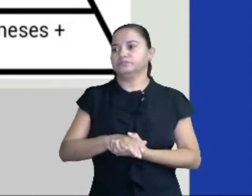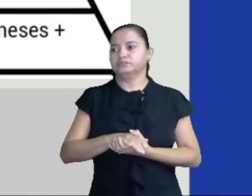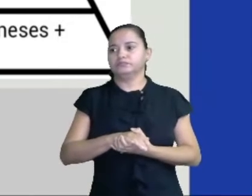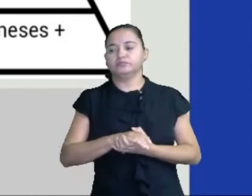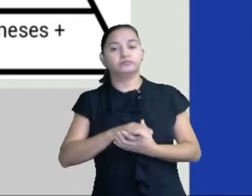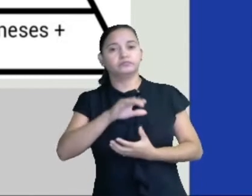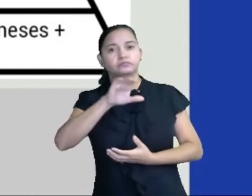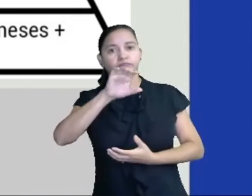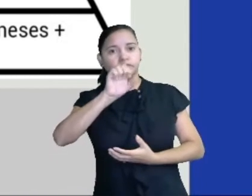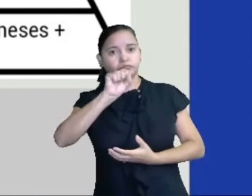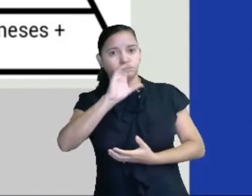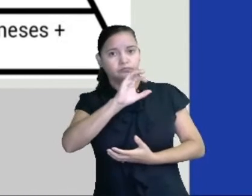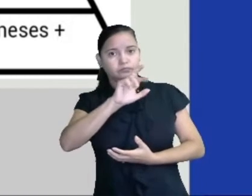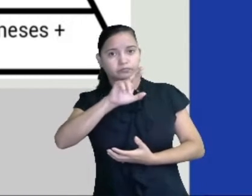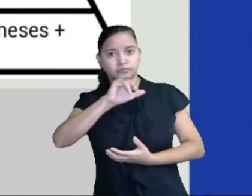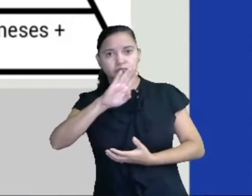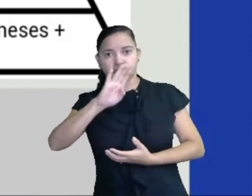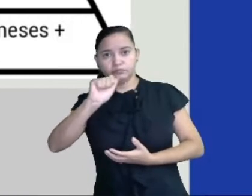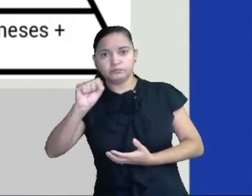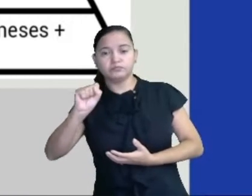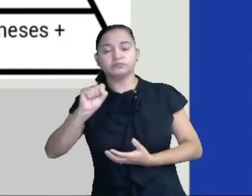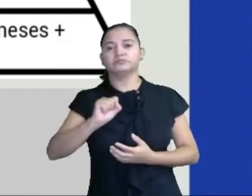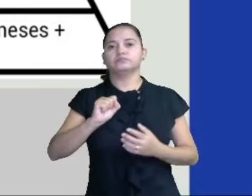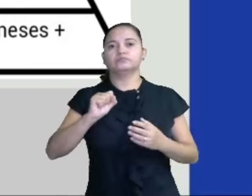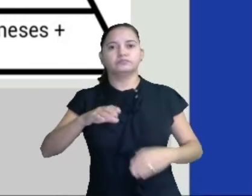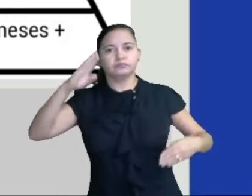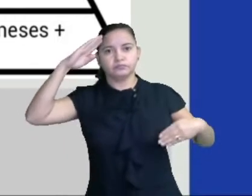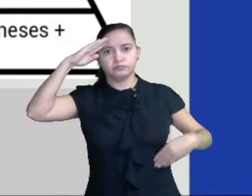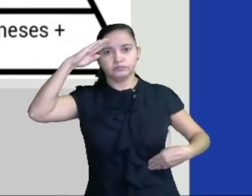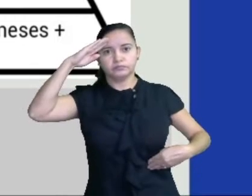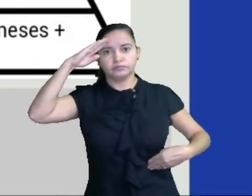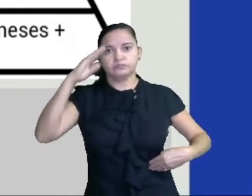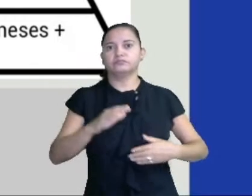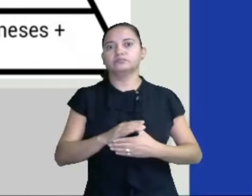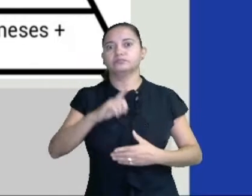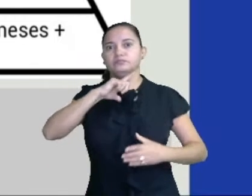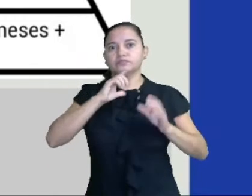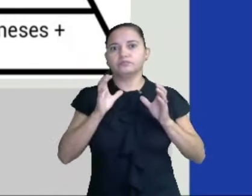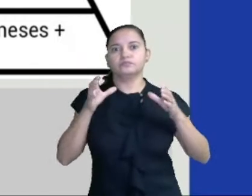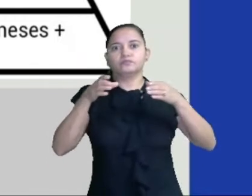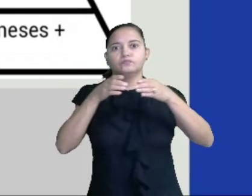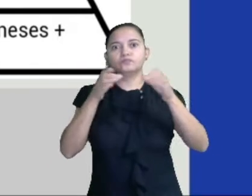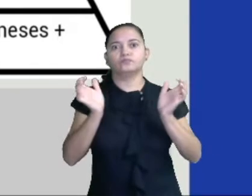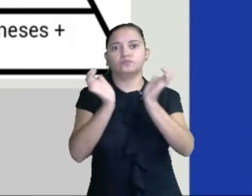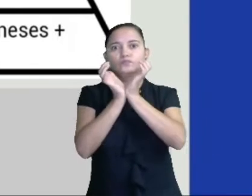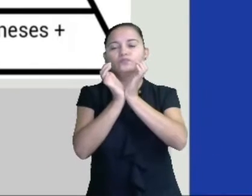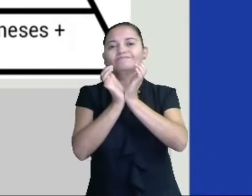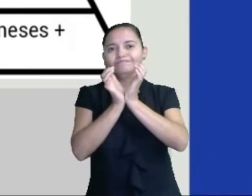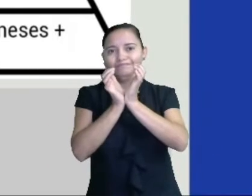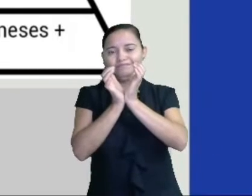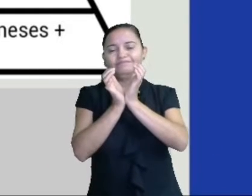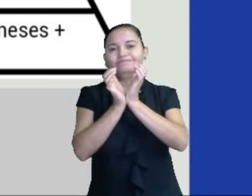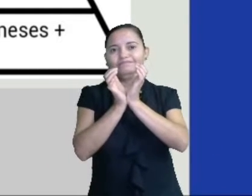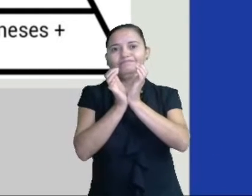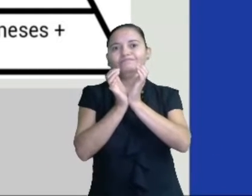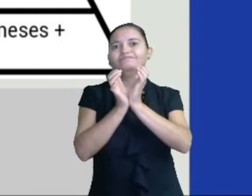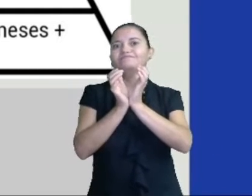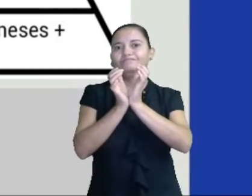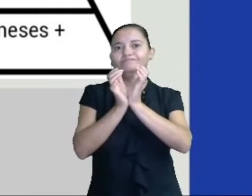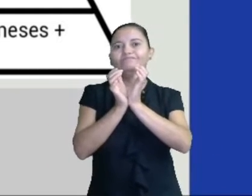Nessa imagem aqui, observem com atenção. A gente consegue observar, ou a gente consegue